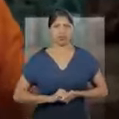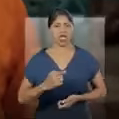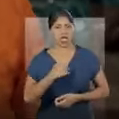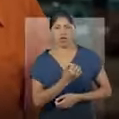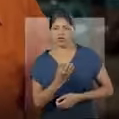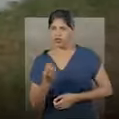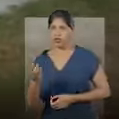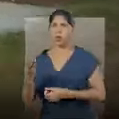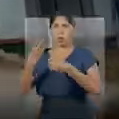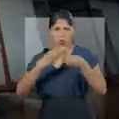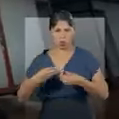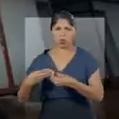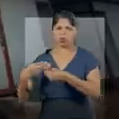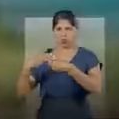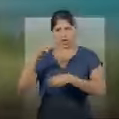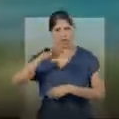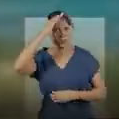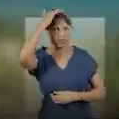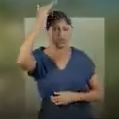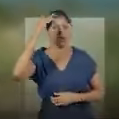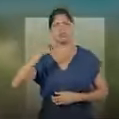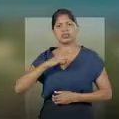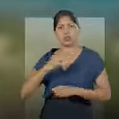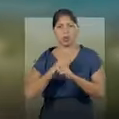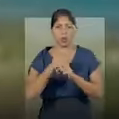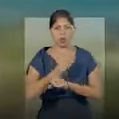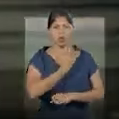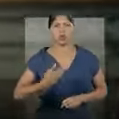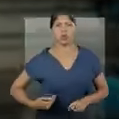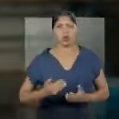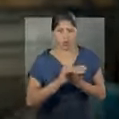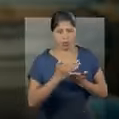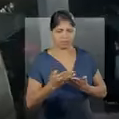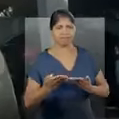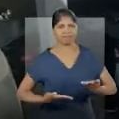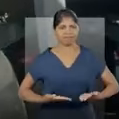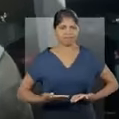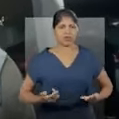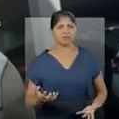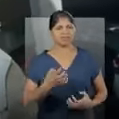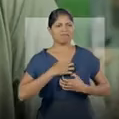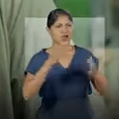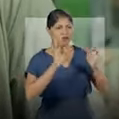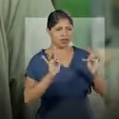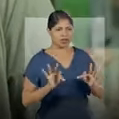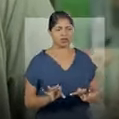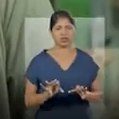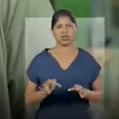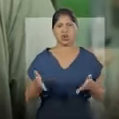Todo canto que eu ando aqui, para esses municípios aqui do Pará, aqui, é obra do governo. Eu entrei como servente. Deu ânimo, a